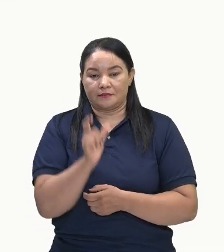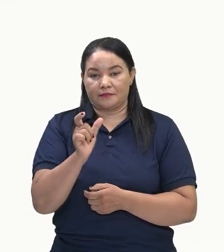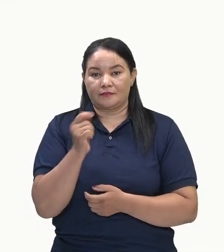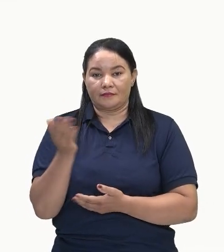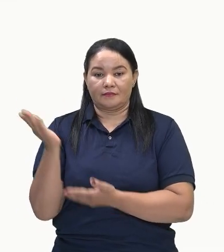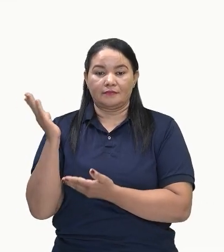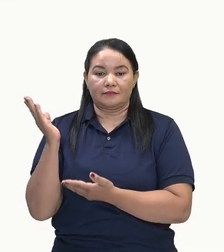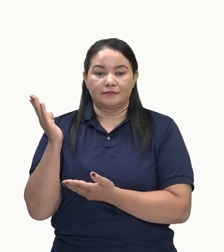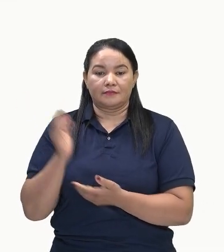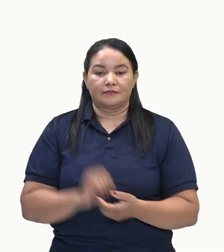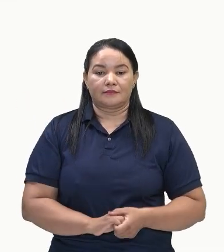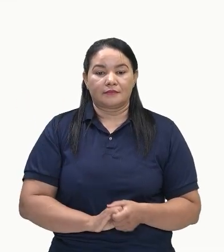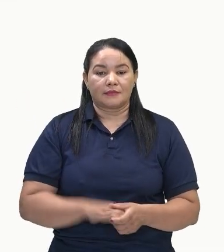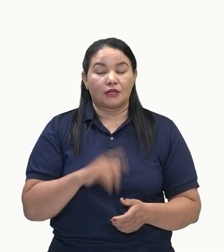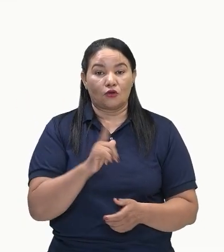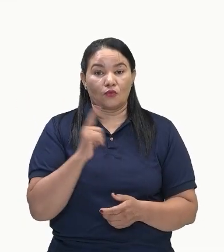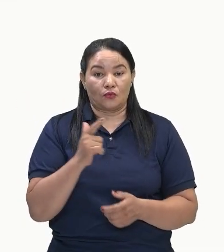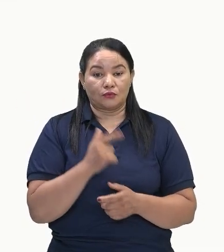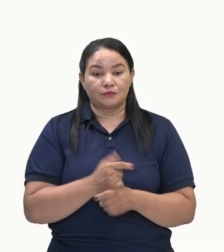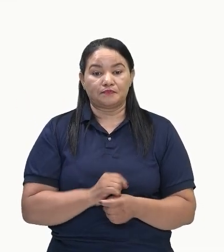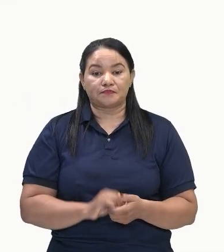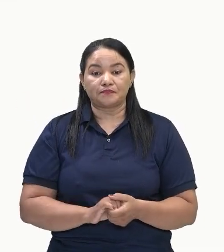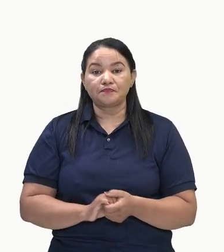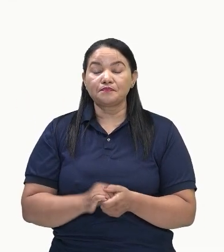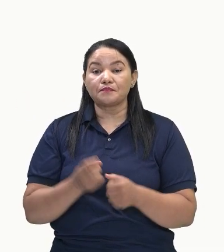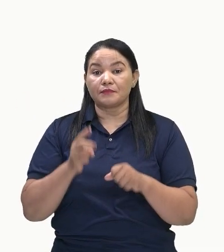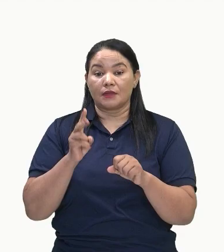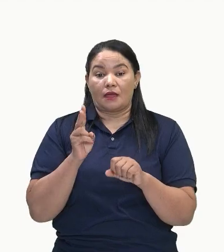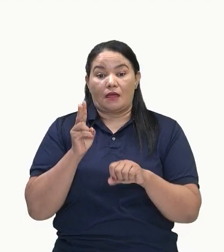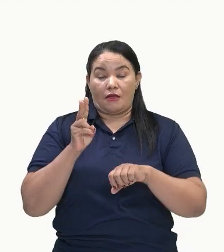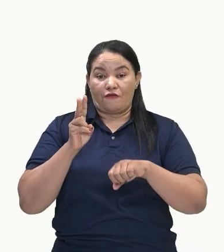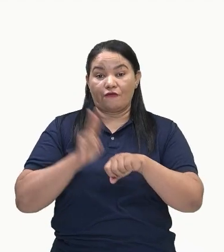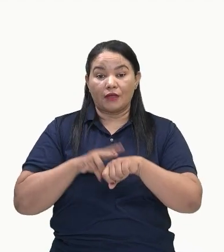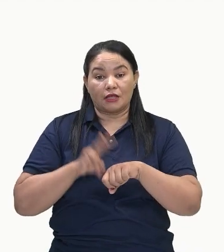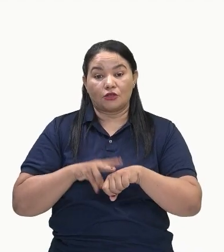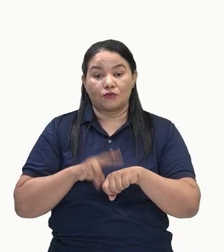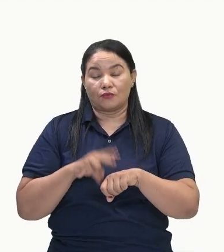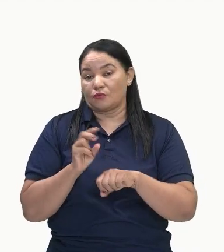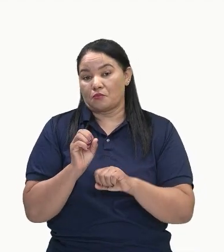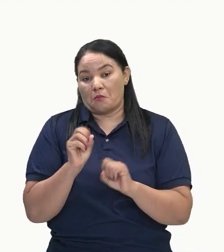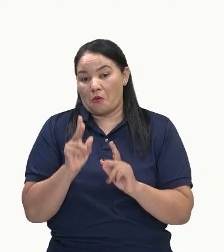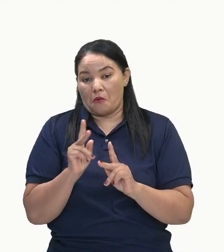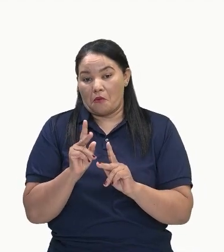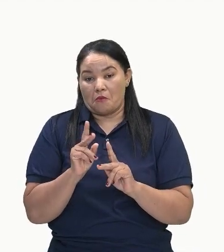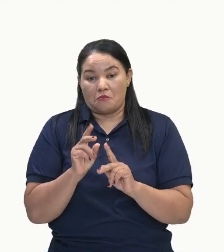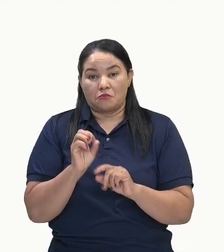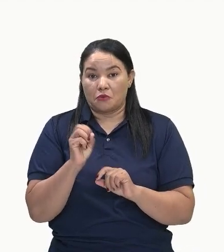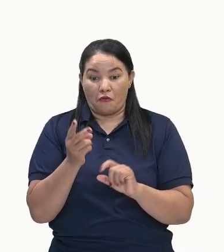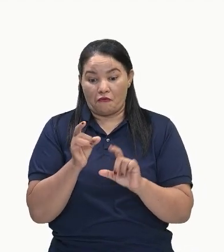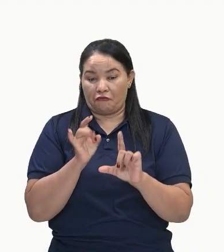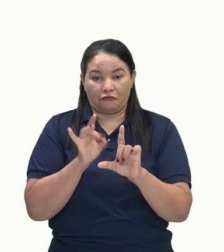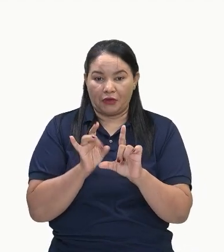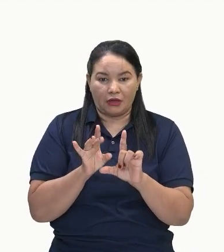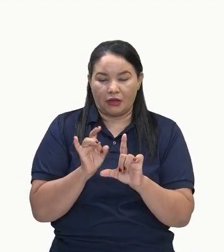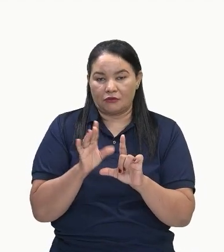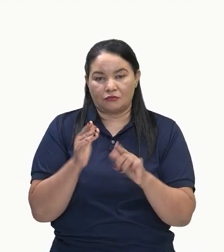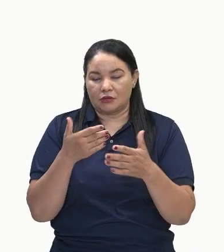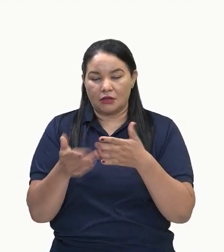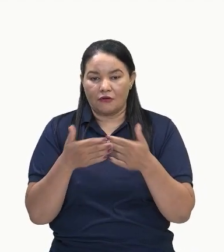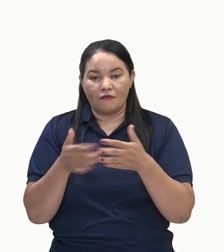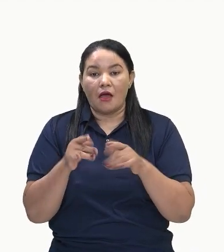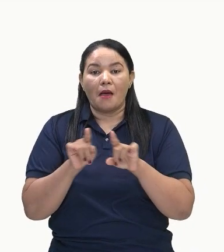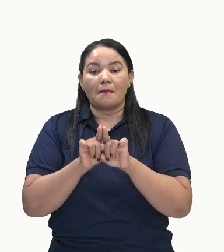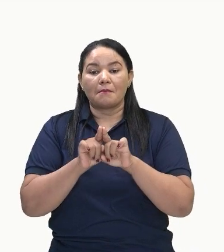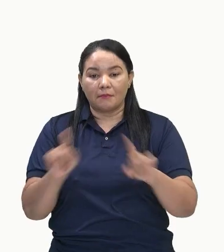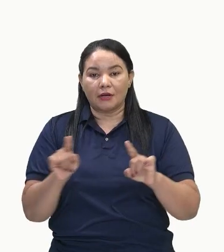Madeira. Glass, vidro, copo, né? Pode ser ter outras traduções, mas é vidro de modo geral, também não vou contar. E